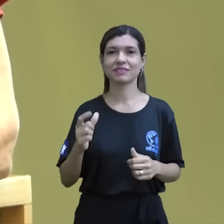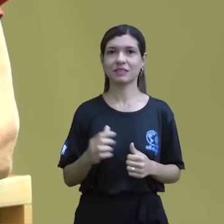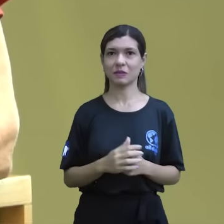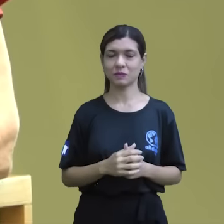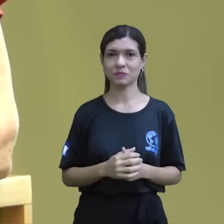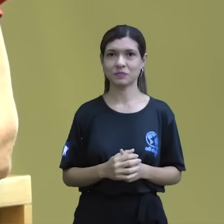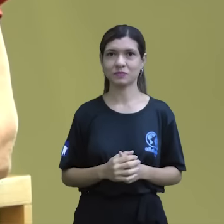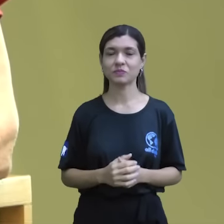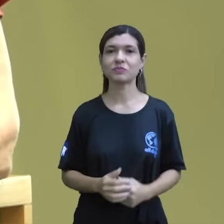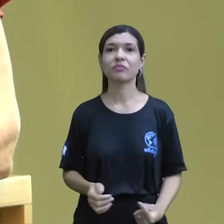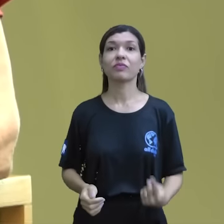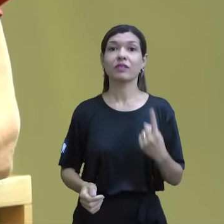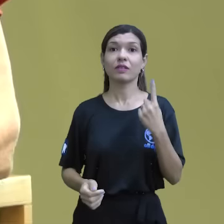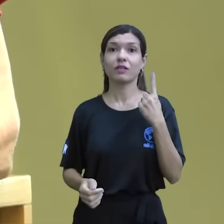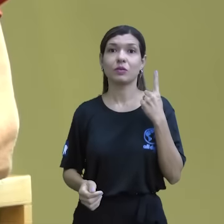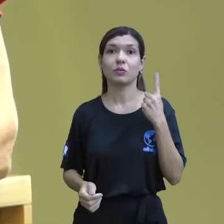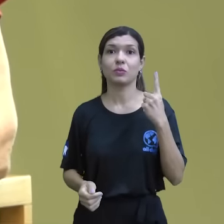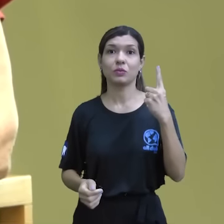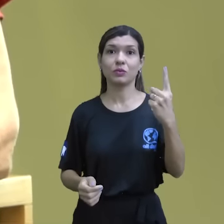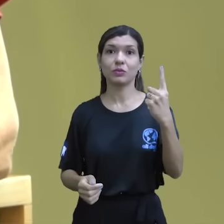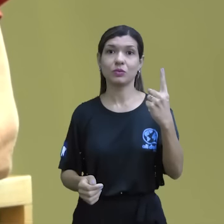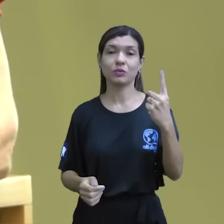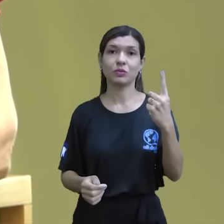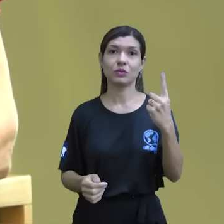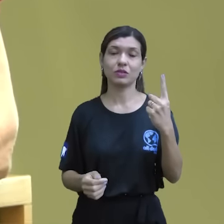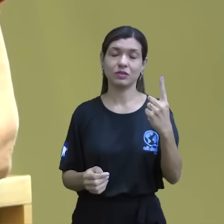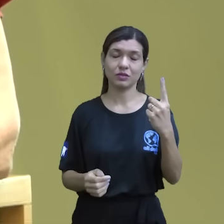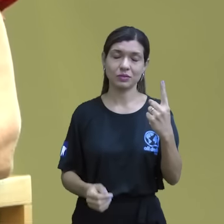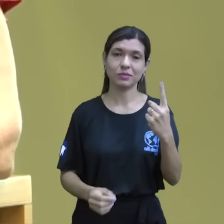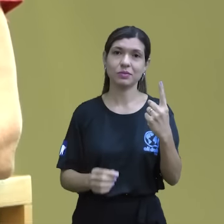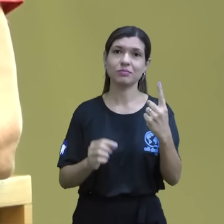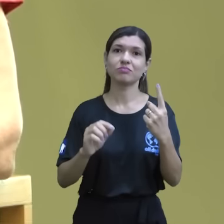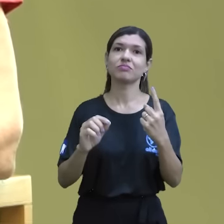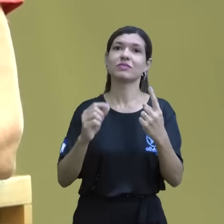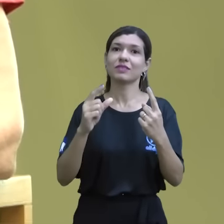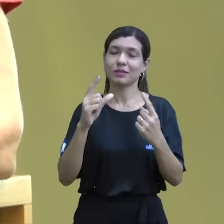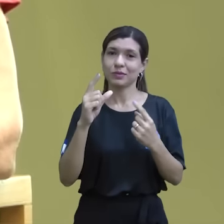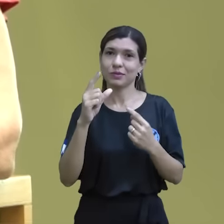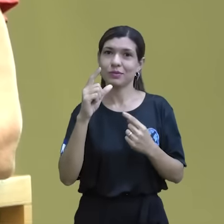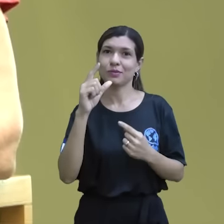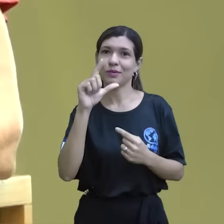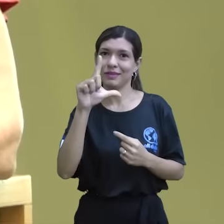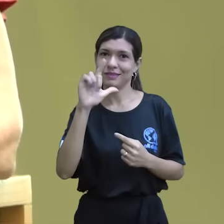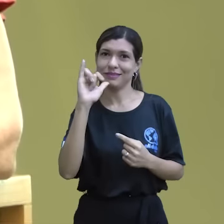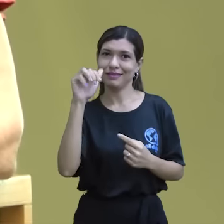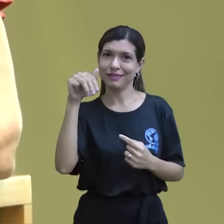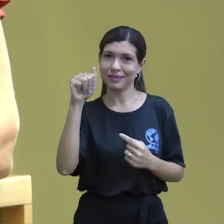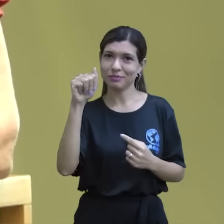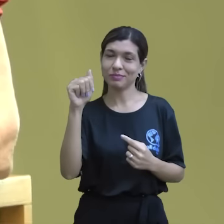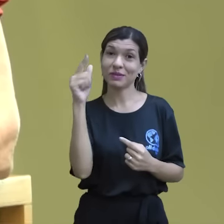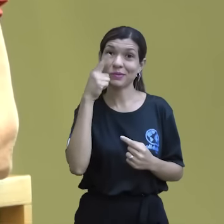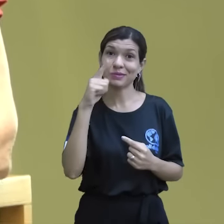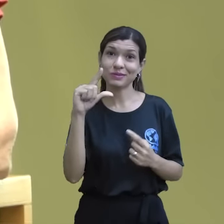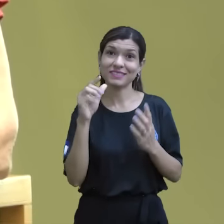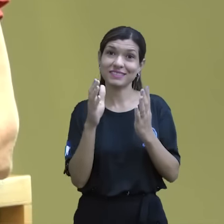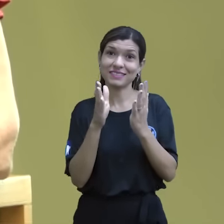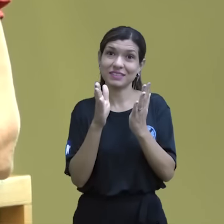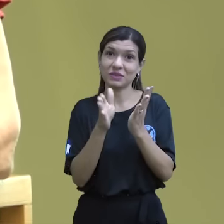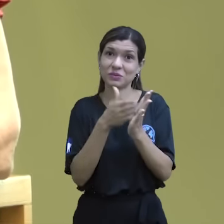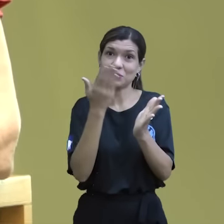que Sabia Javanês e Nova Califórnia. E a Clarice Lispector, são os dois que